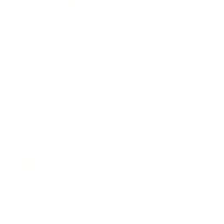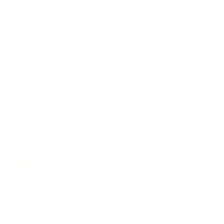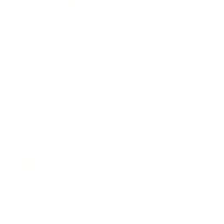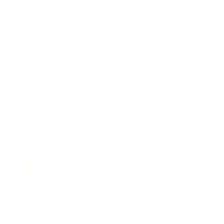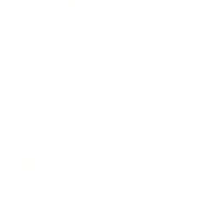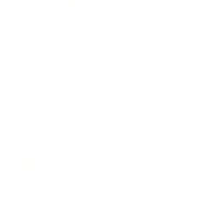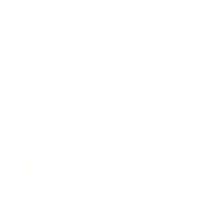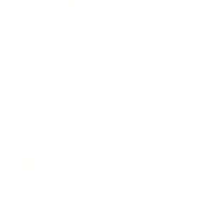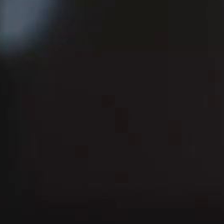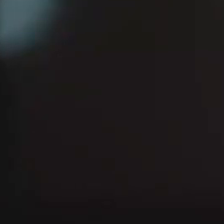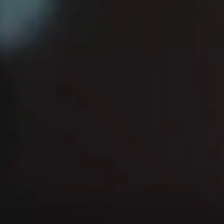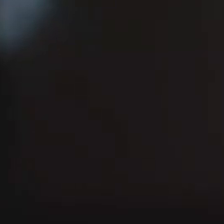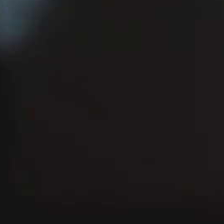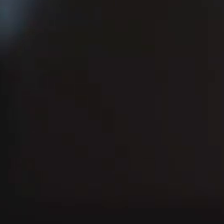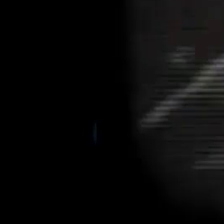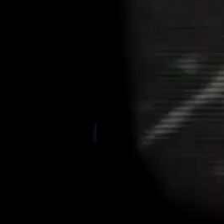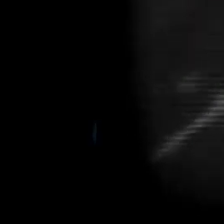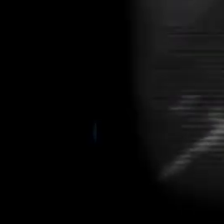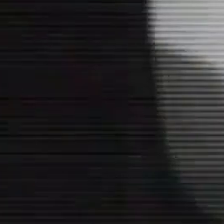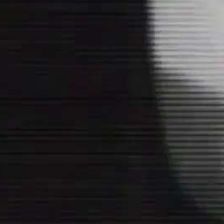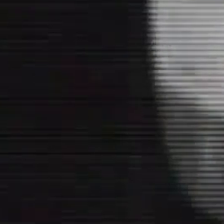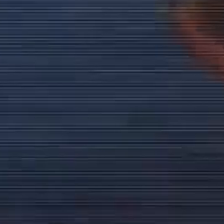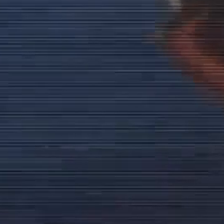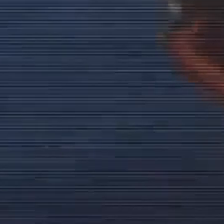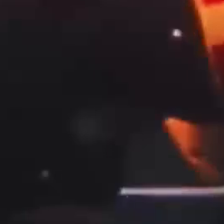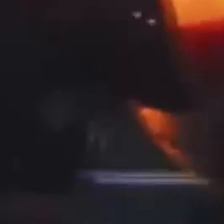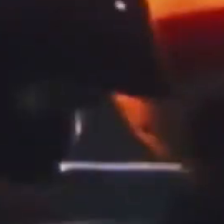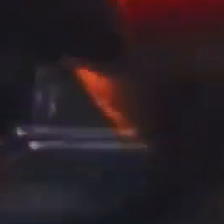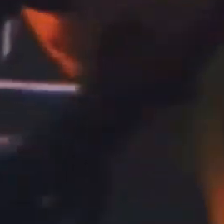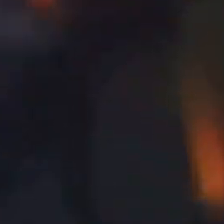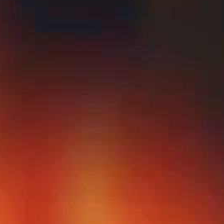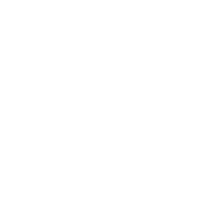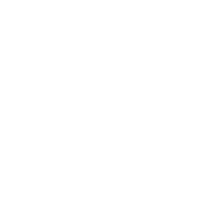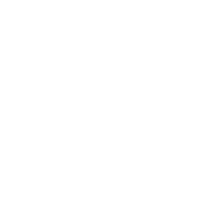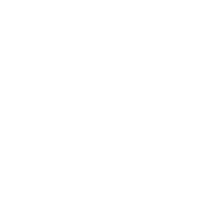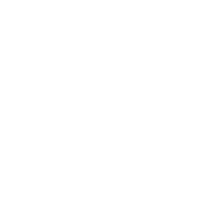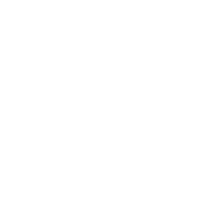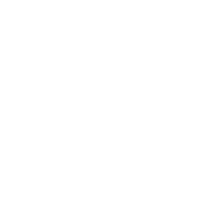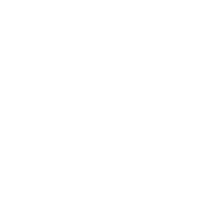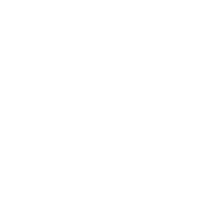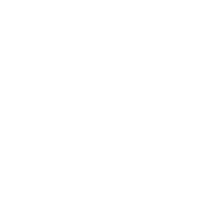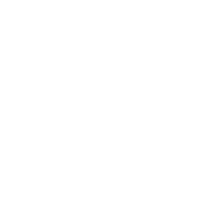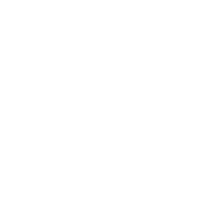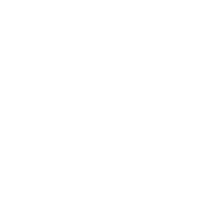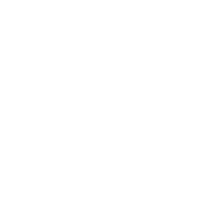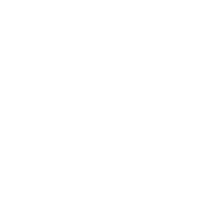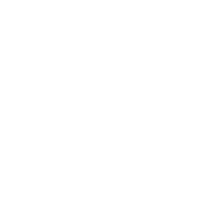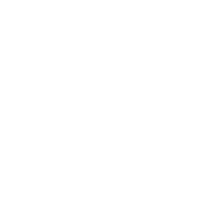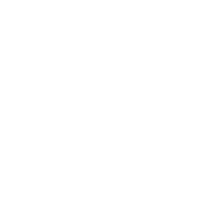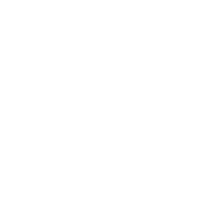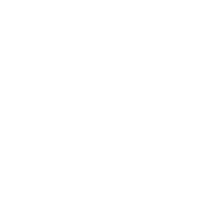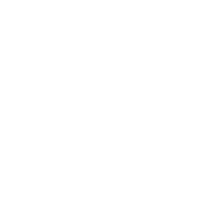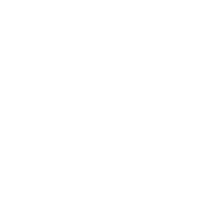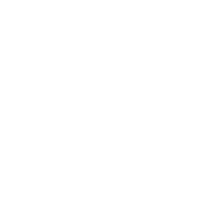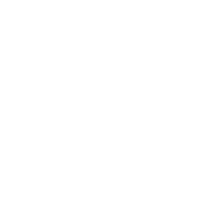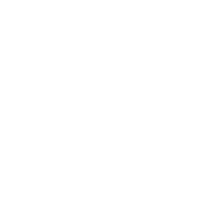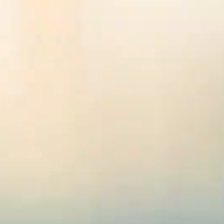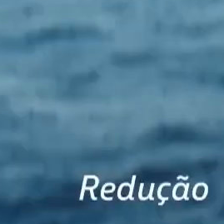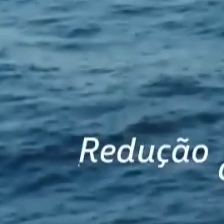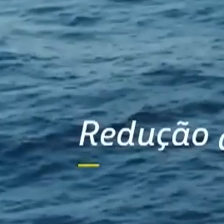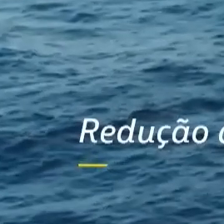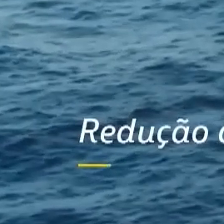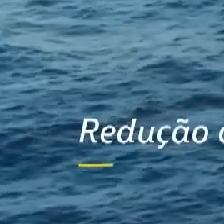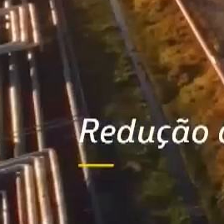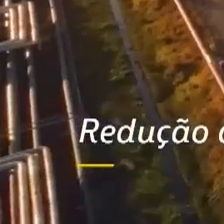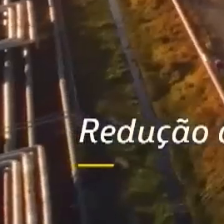Brasil, União e Reconstrução. A Petrobras inova há 70 anos. Com pioneirismo e liderança, sempre olhando para frente. Por